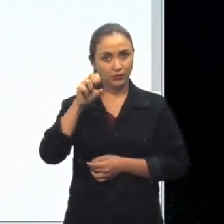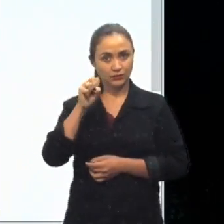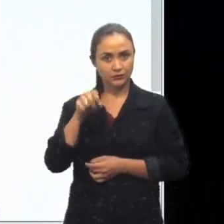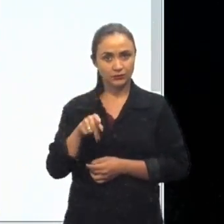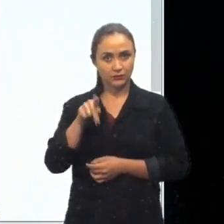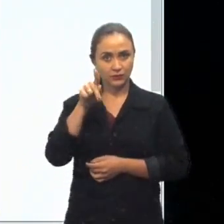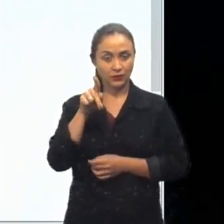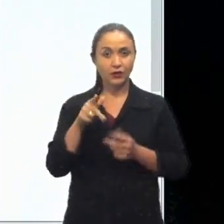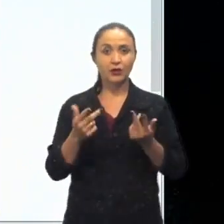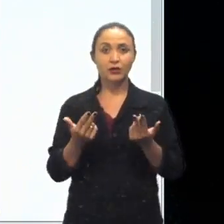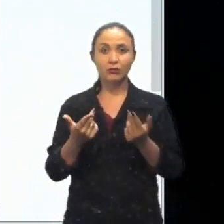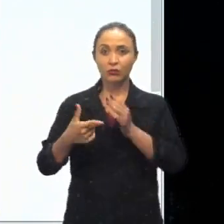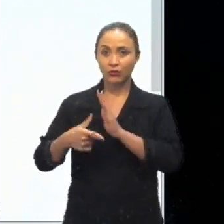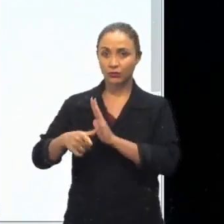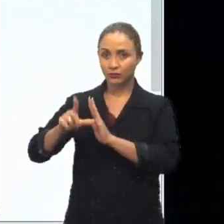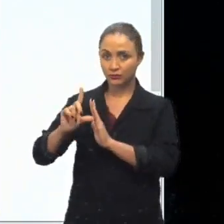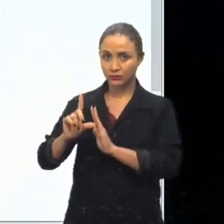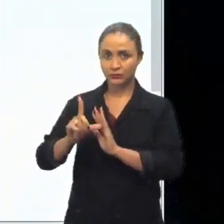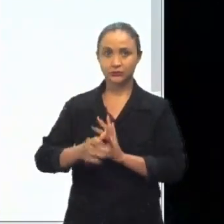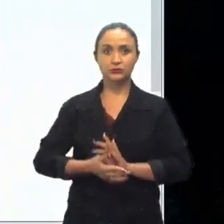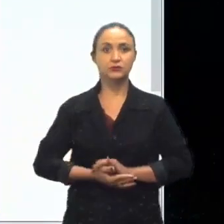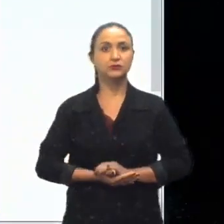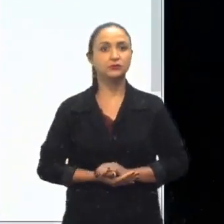Igual feito anteriormente,